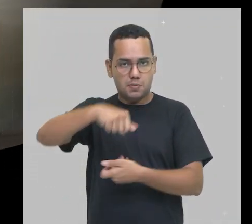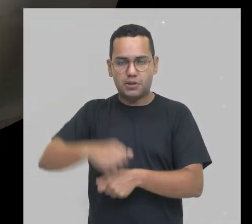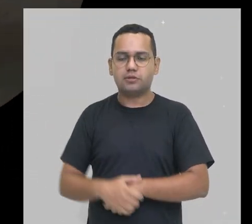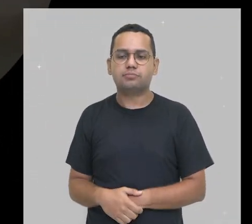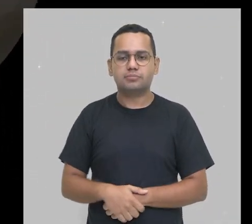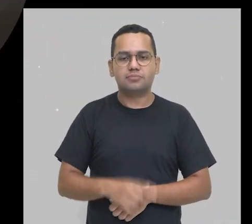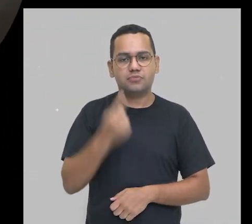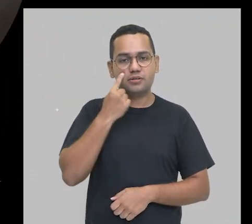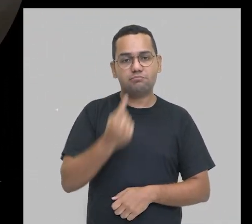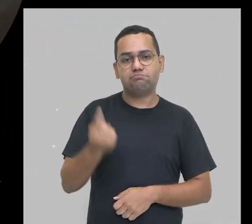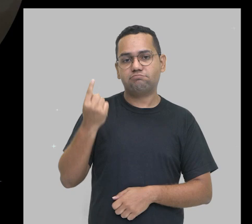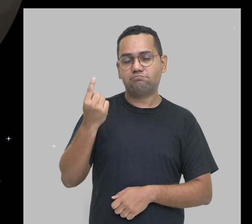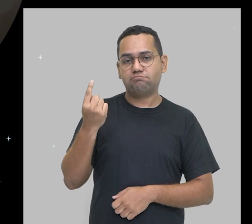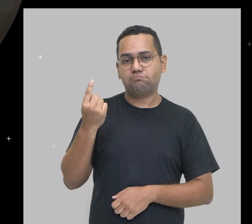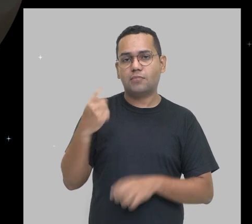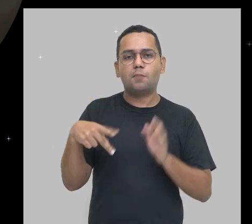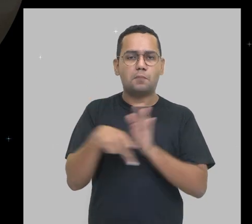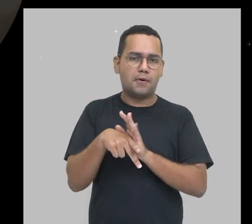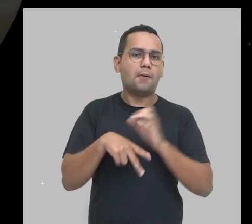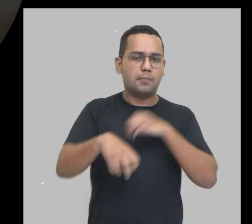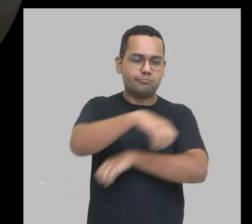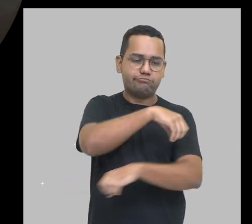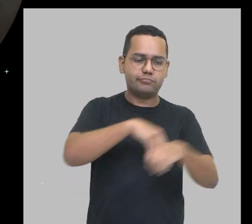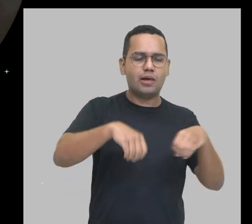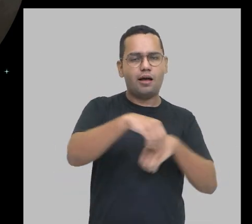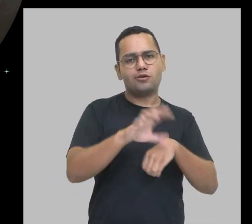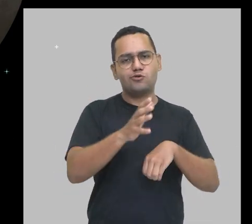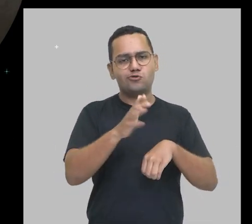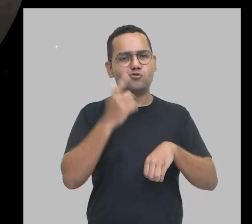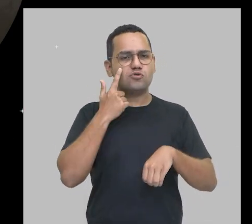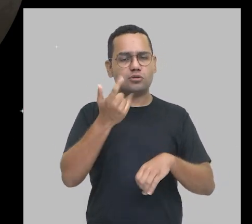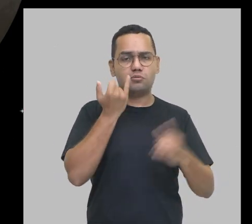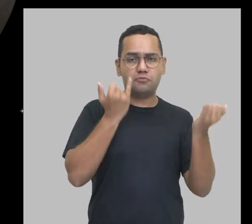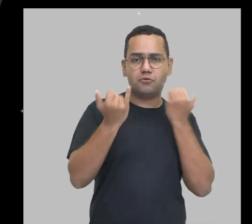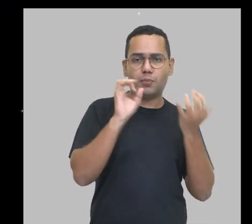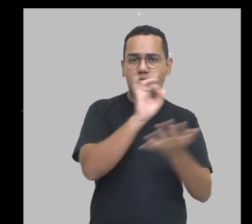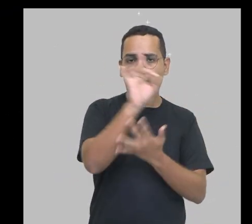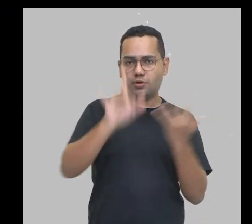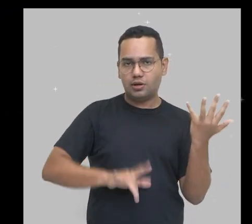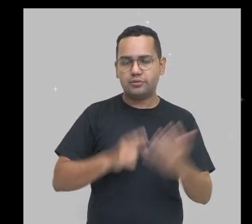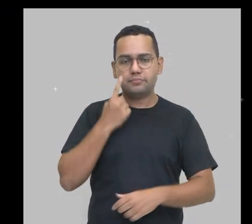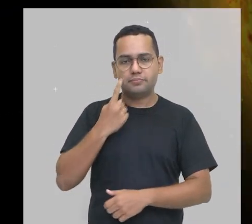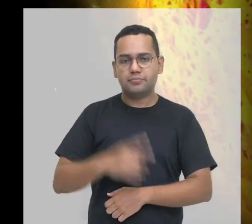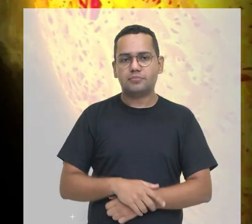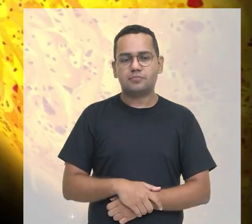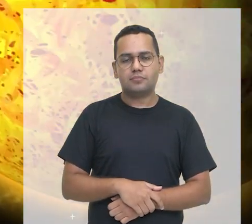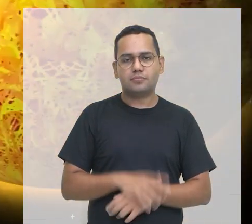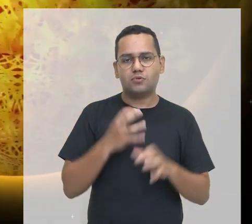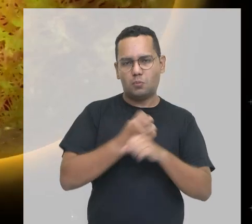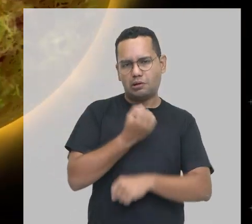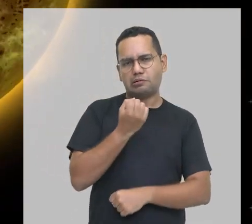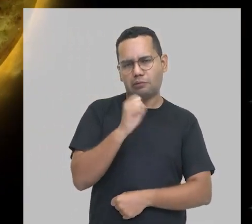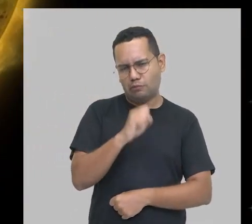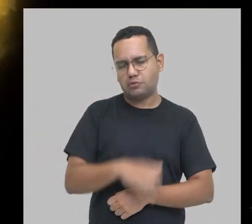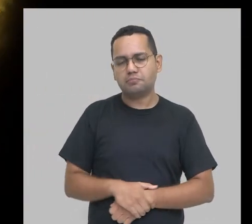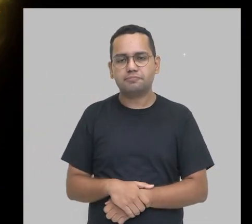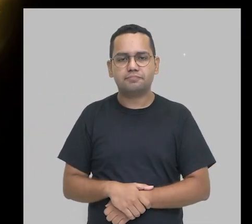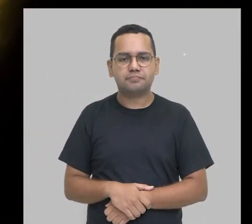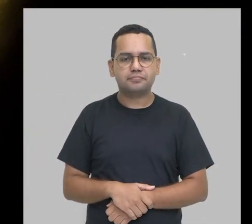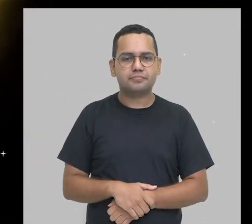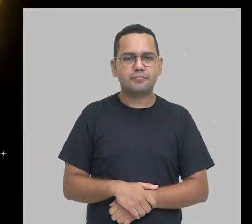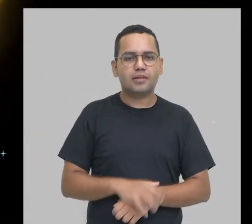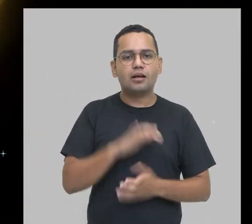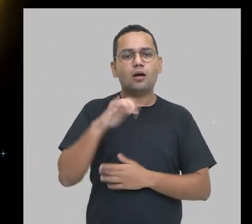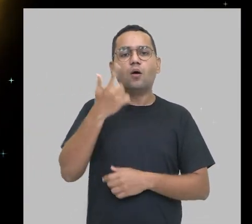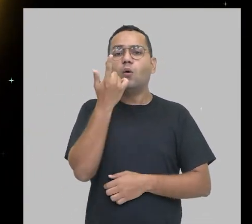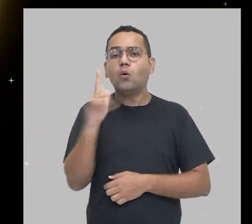aí planetas do sistema solar, estamos em Júpiter, certo? E aí a gente vai ampliando, chegando agora numa estrela